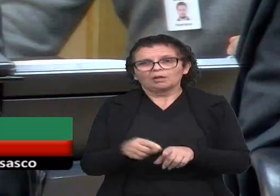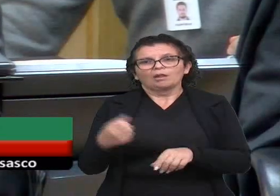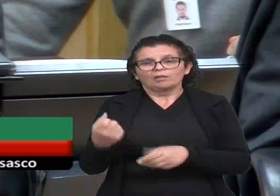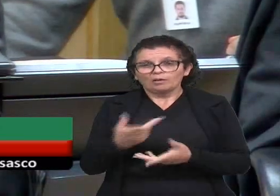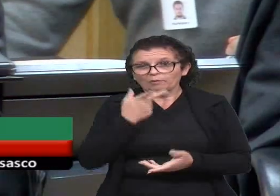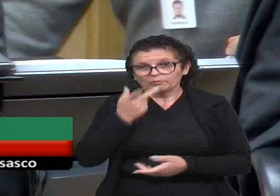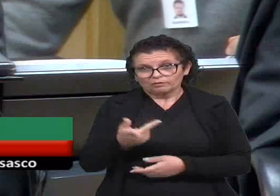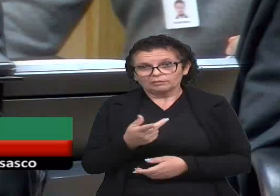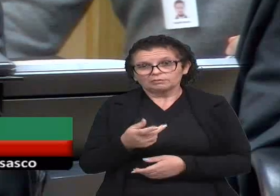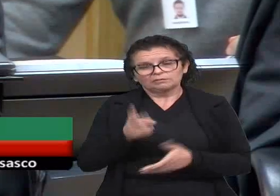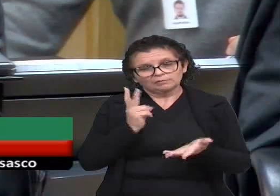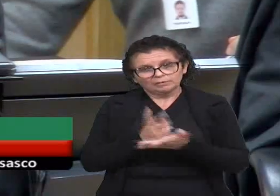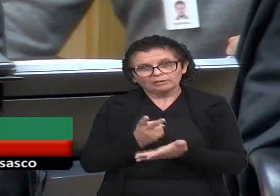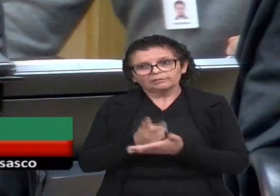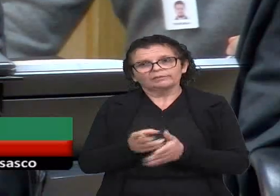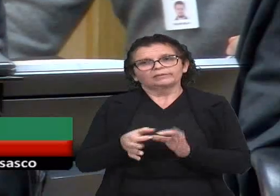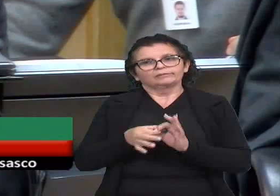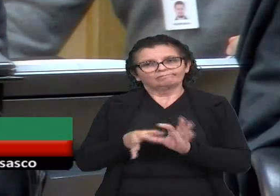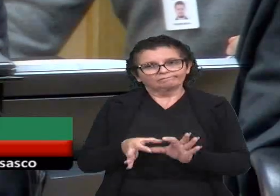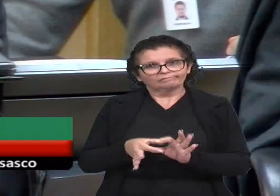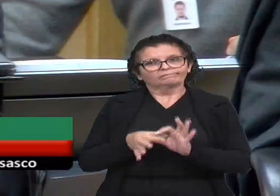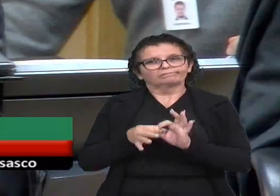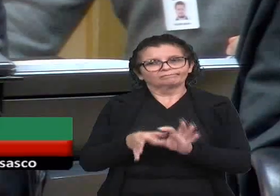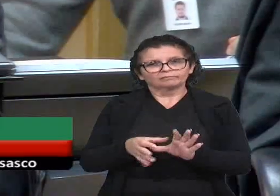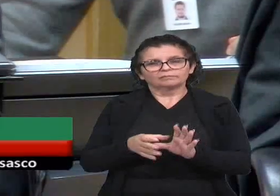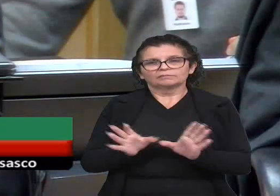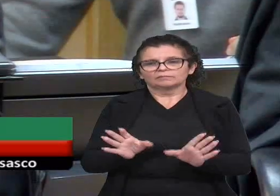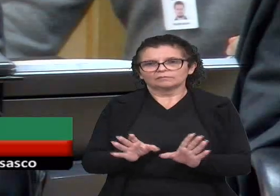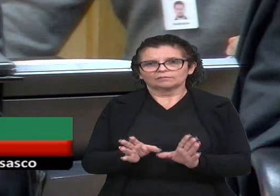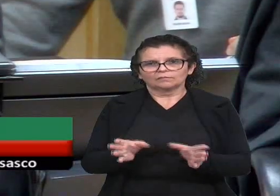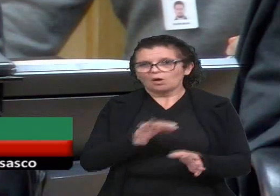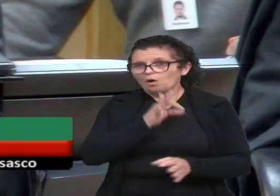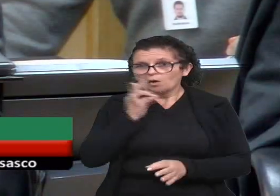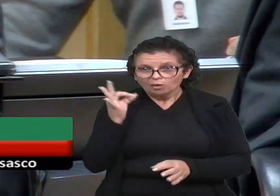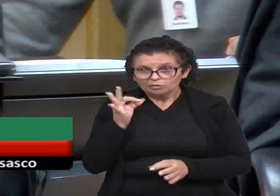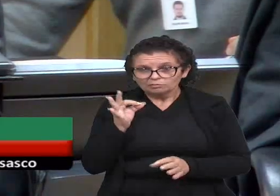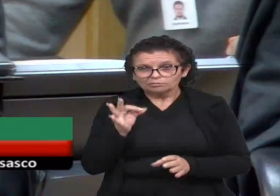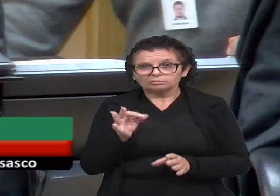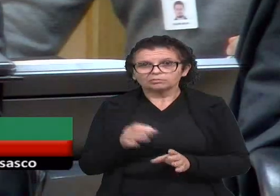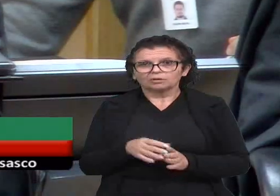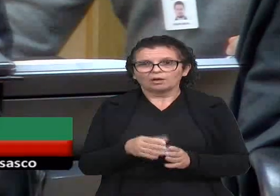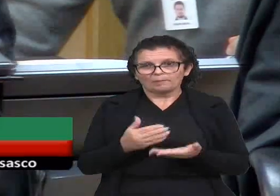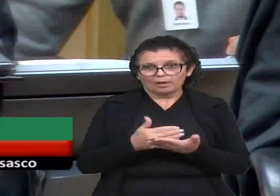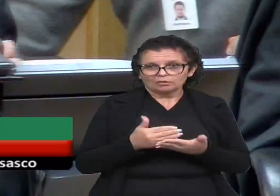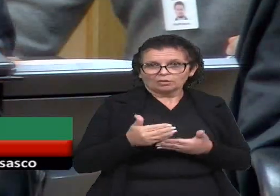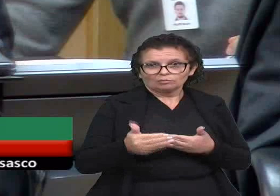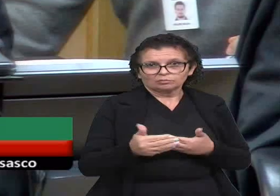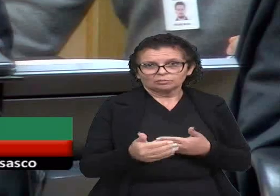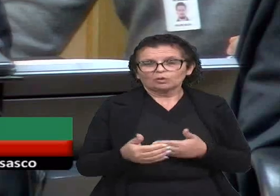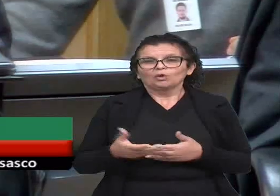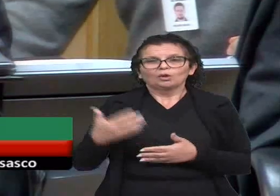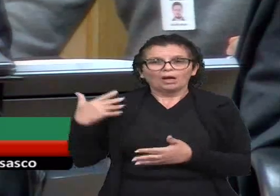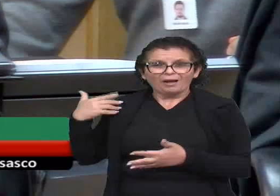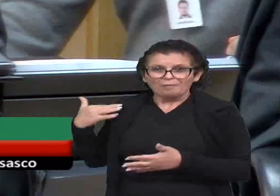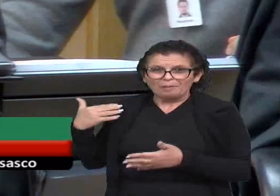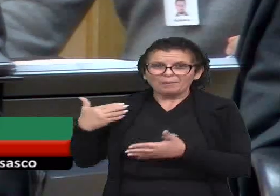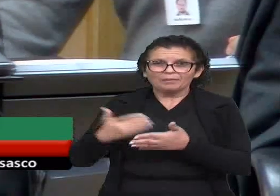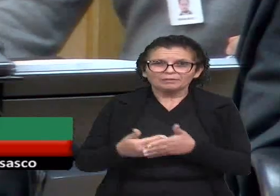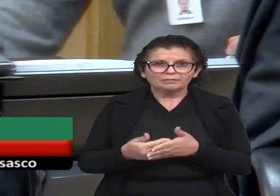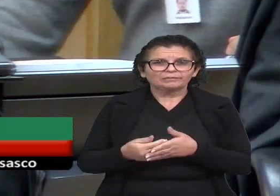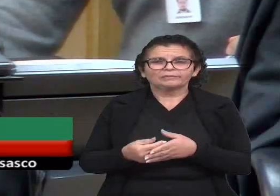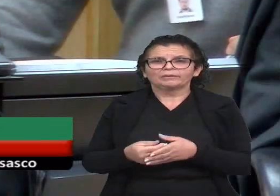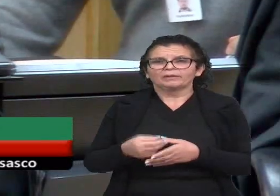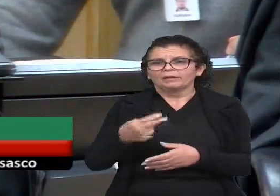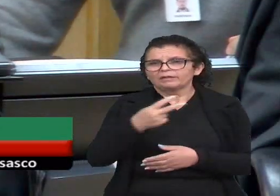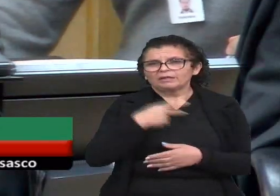falando. E eu estou deixando... Você fechou com chave de ouro. A partir de agora, porque todos... Aqui já teve sessão de